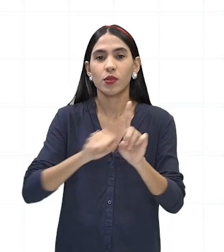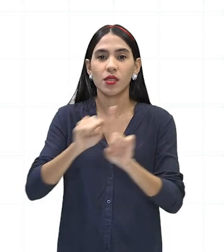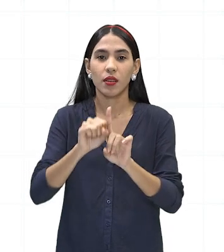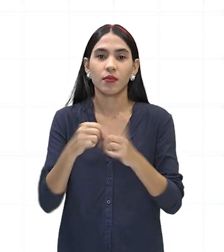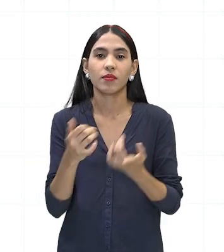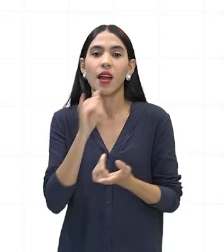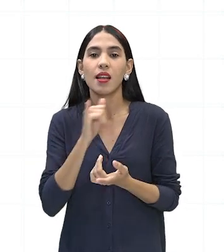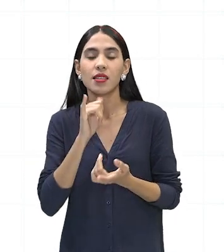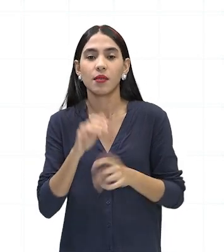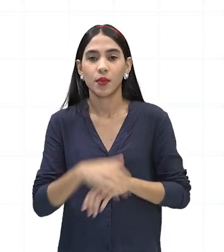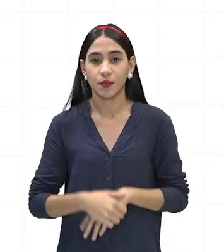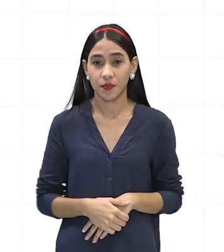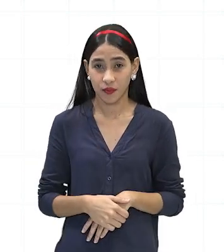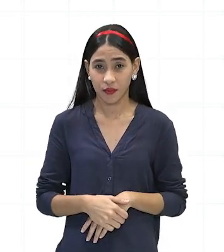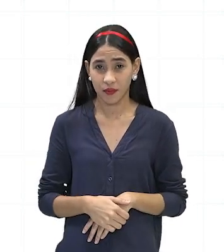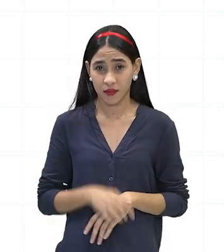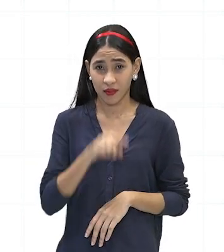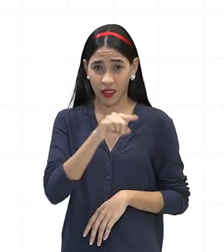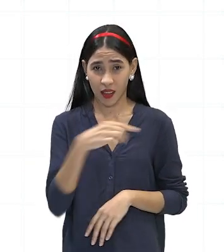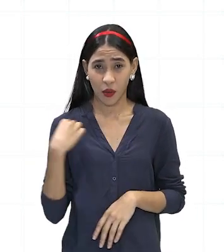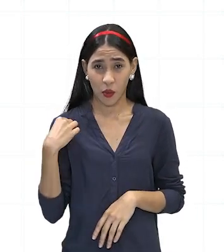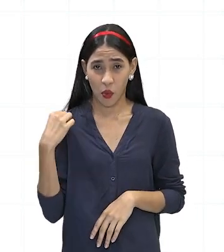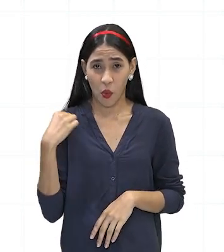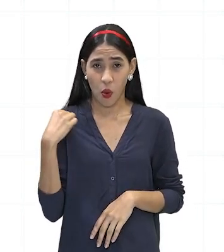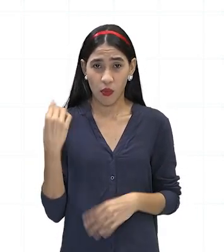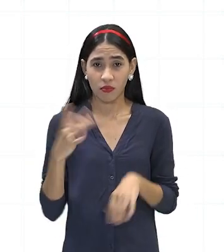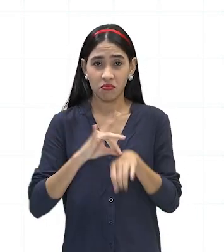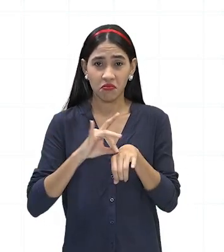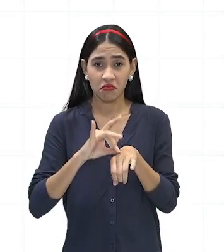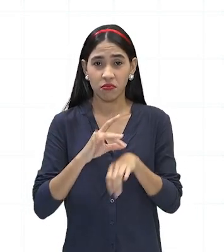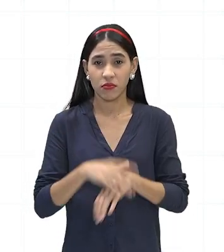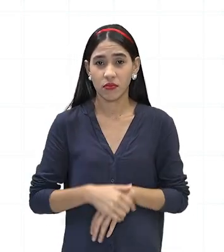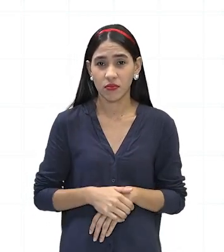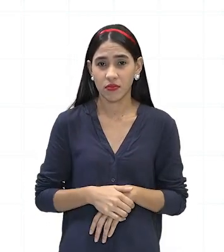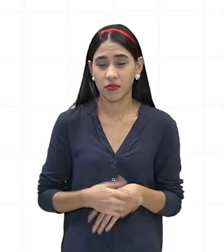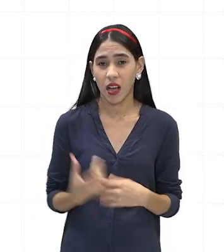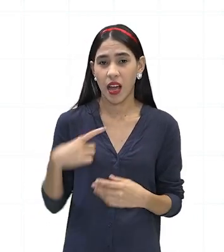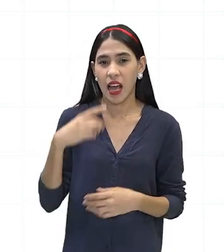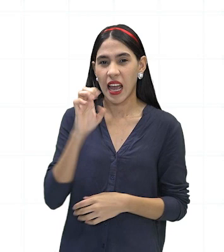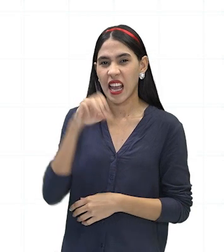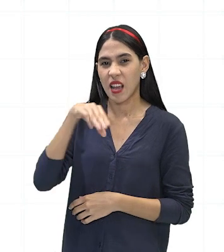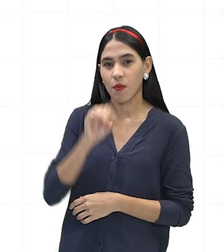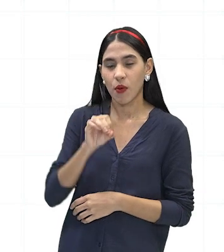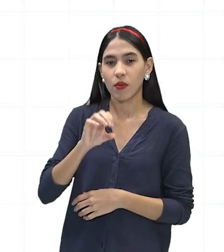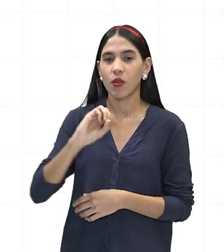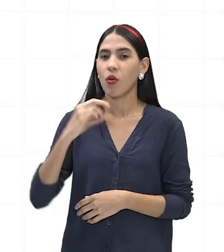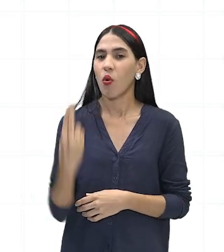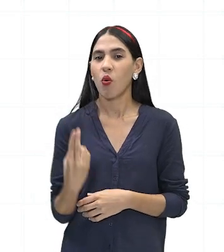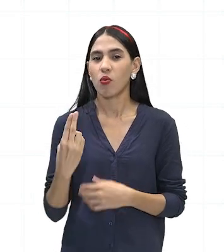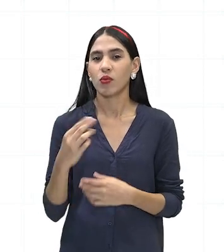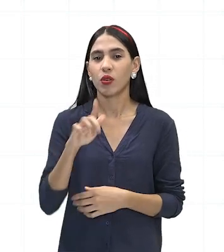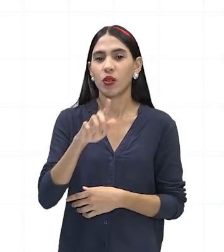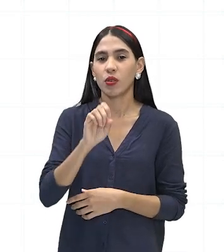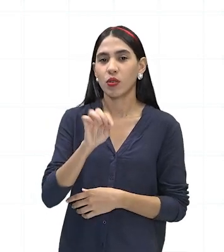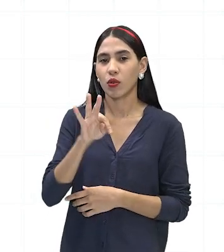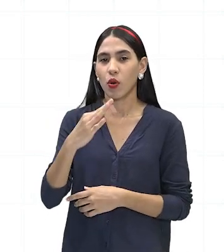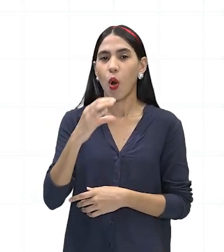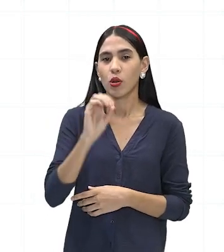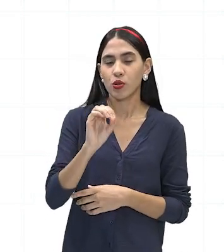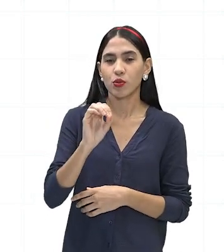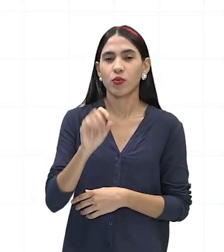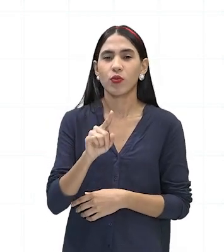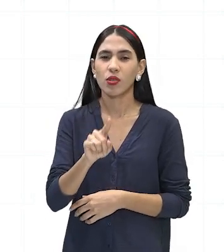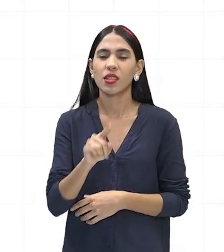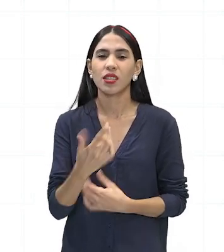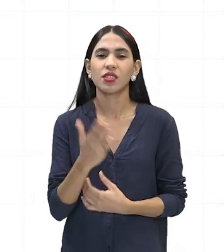Exemplo, só vestem roupa preta, deve ser emo, ou então deve ser gótico, alguma coisa do tipo. Então você